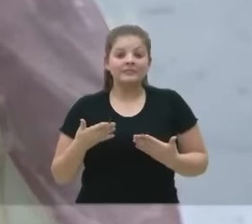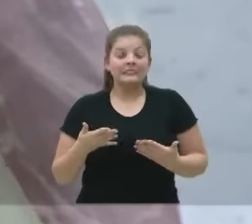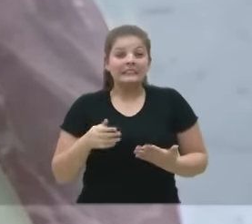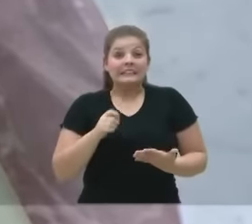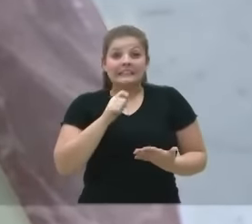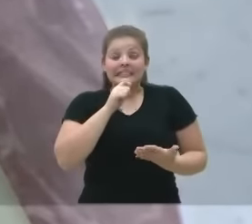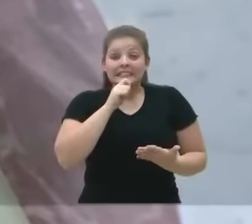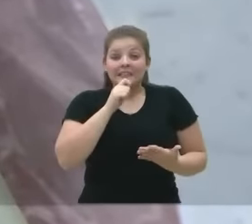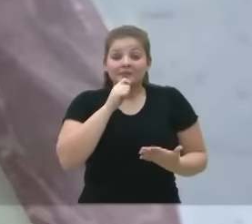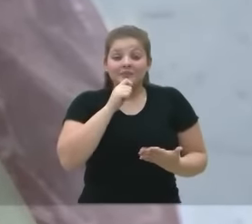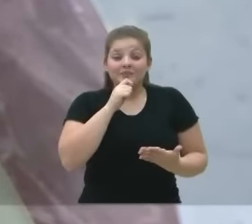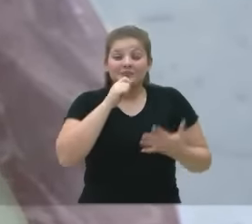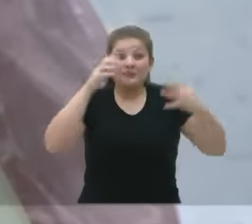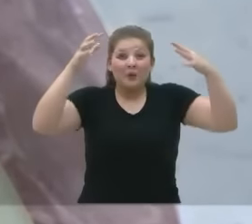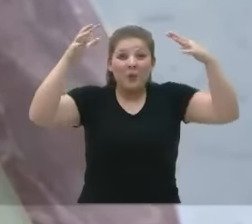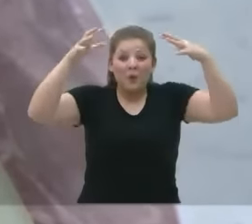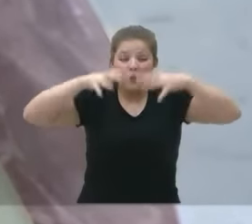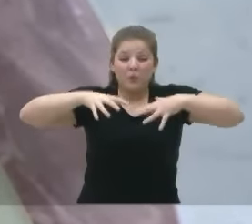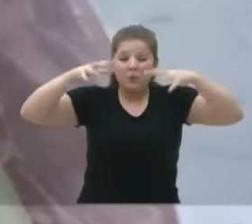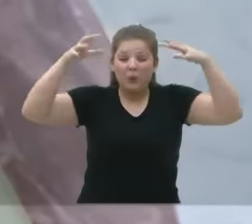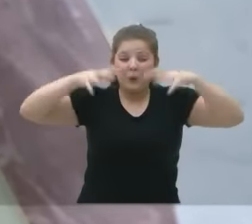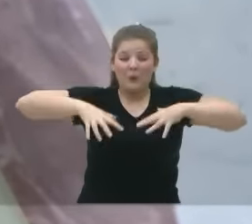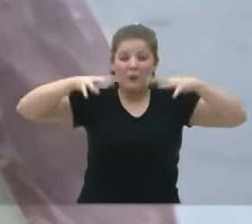Ainda chove,